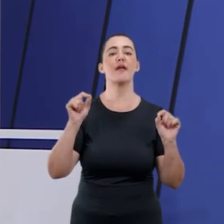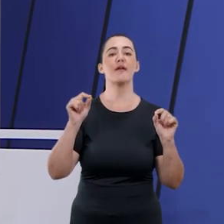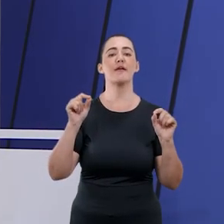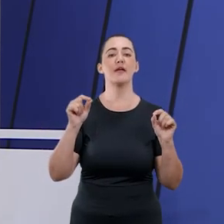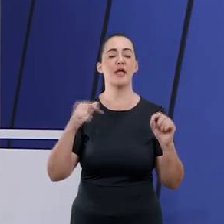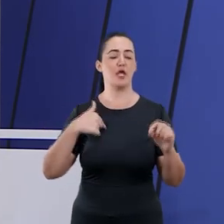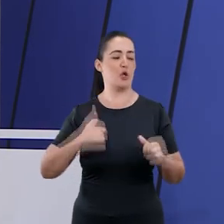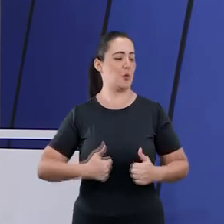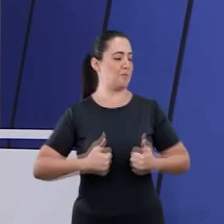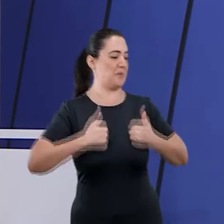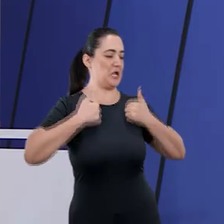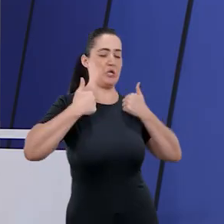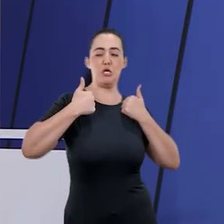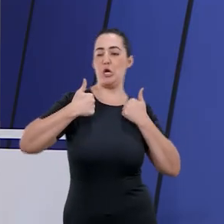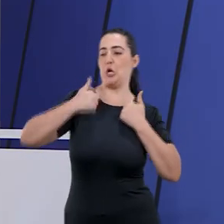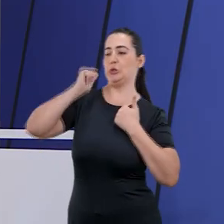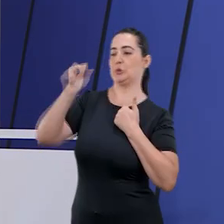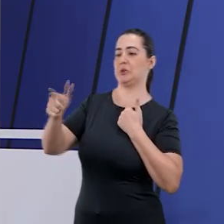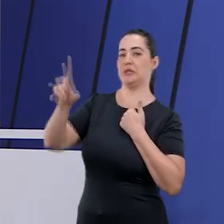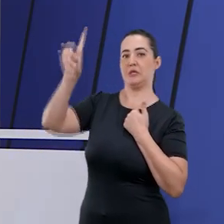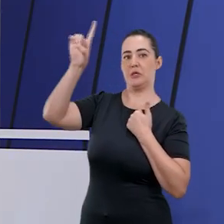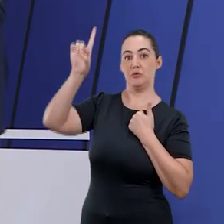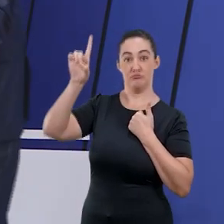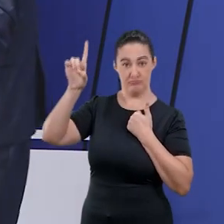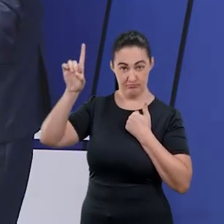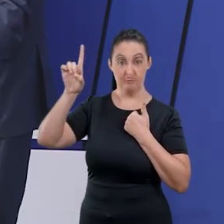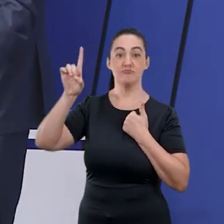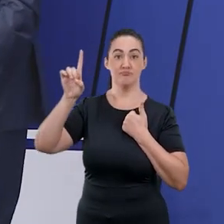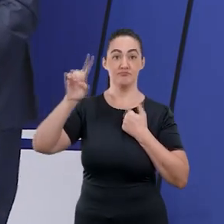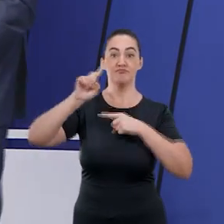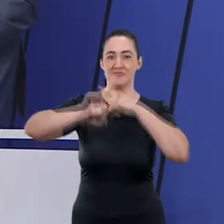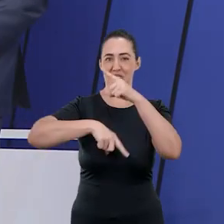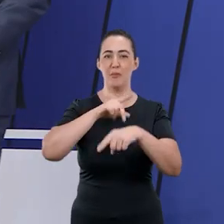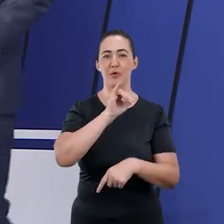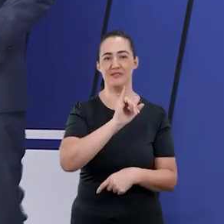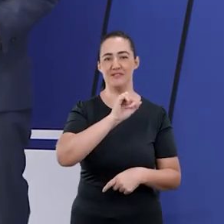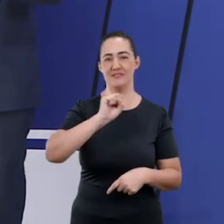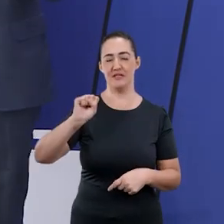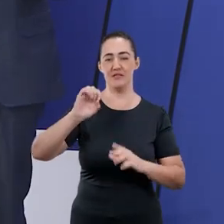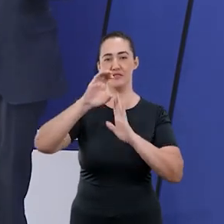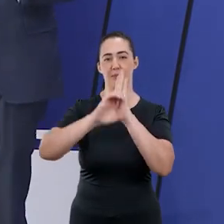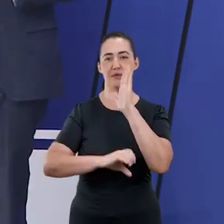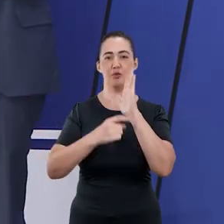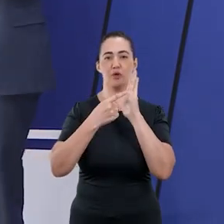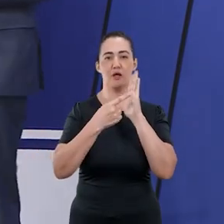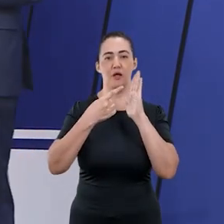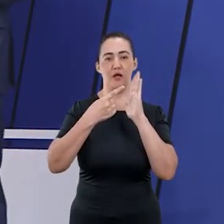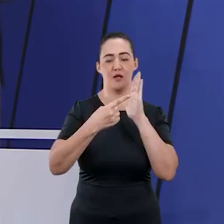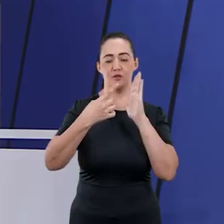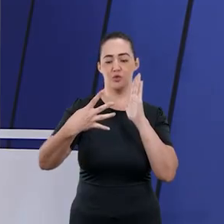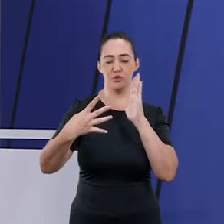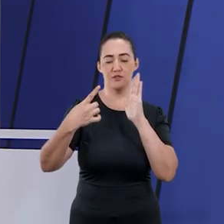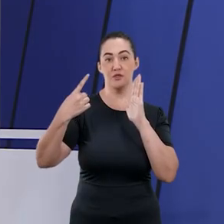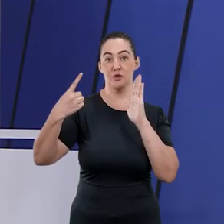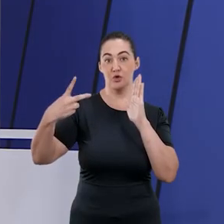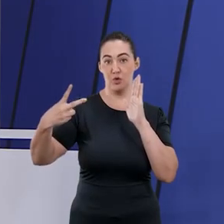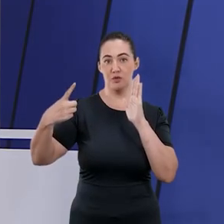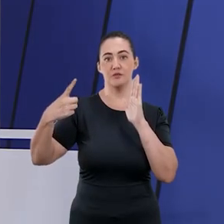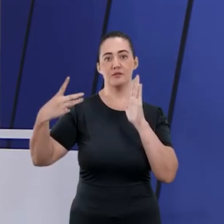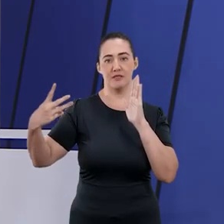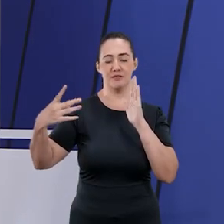no seu coração. A Bíblia continua descrevendo. Agora em Isaías capítulo 14, versos 12, 13 e 14, diz o